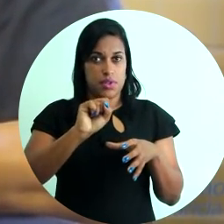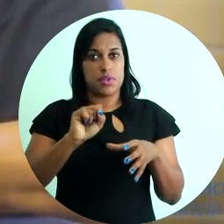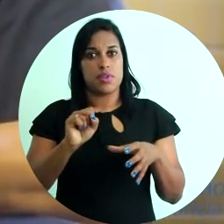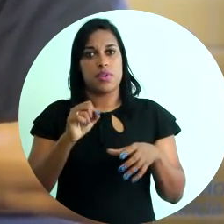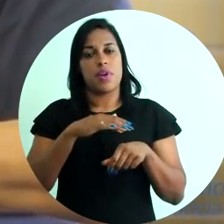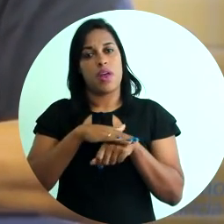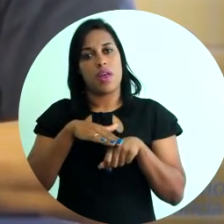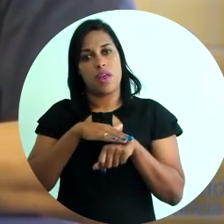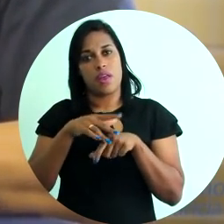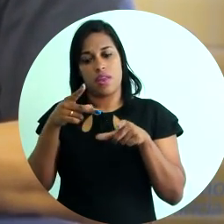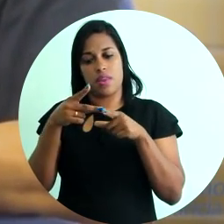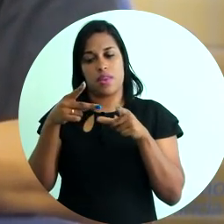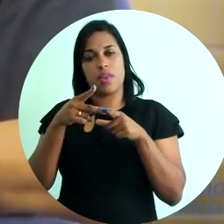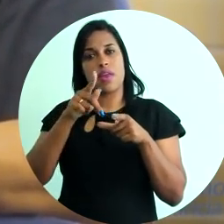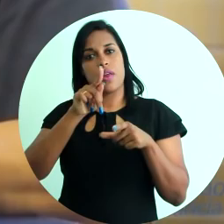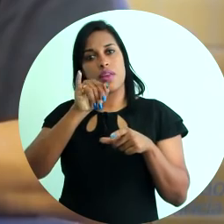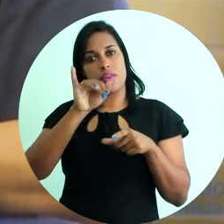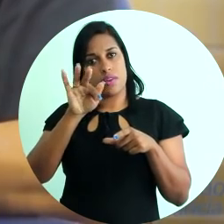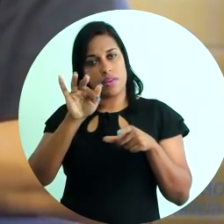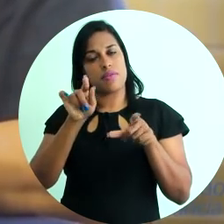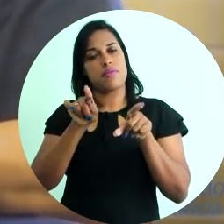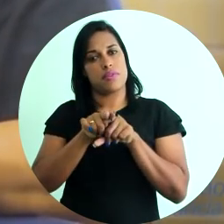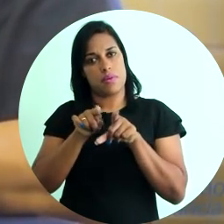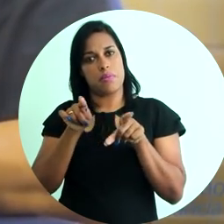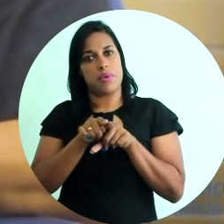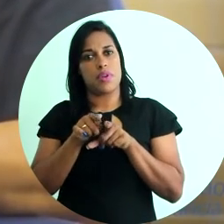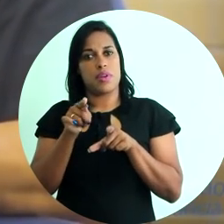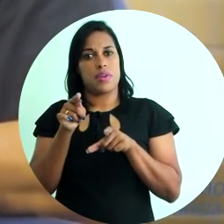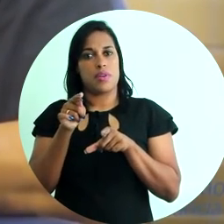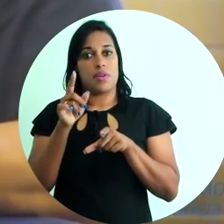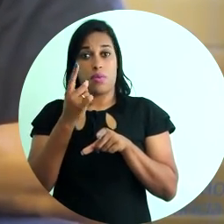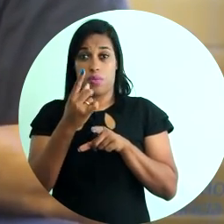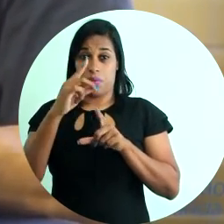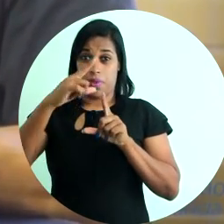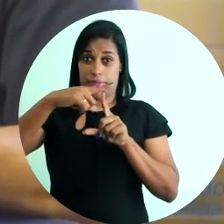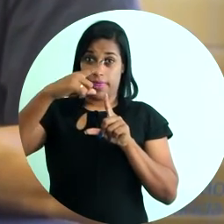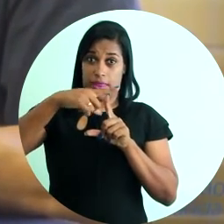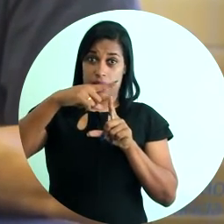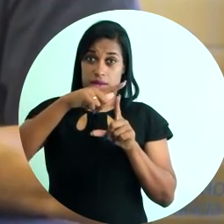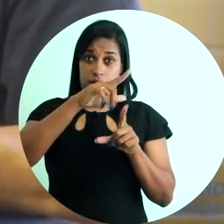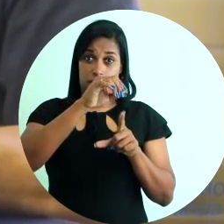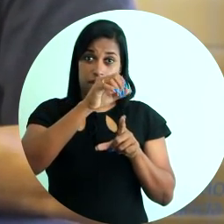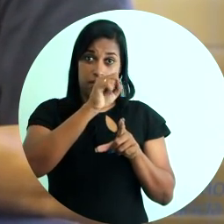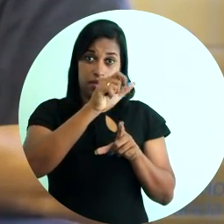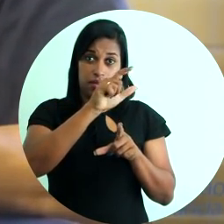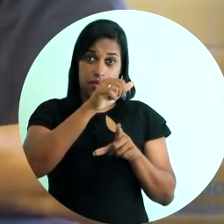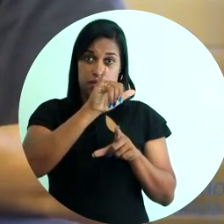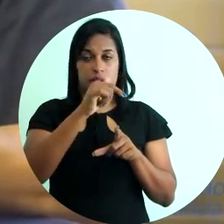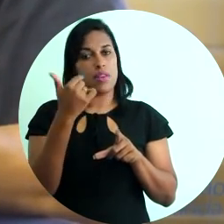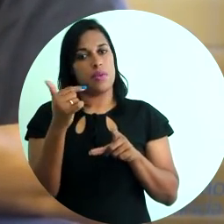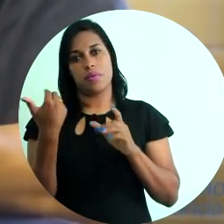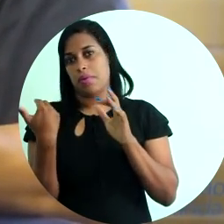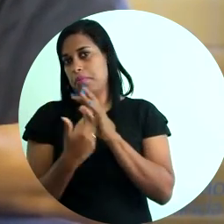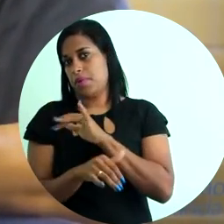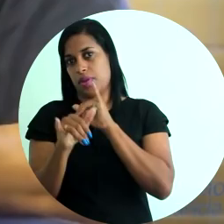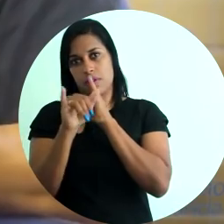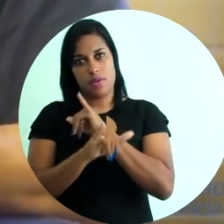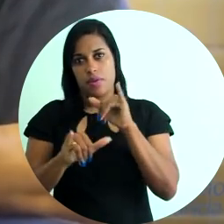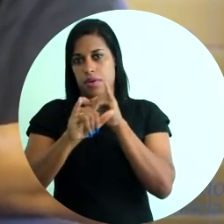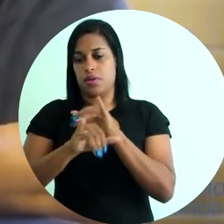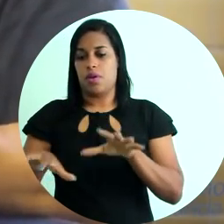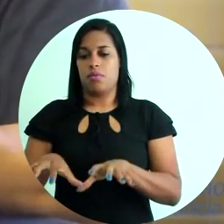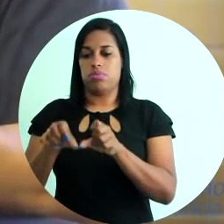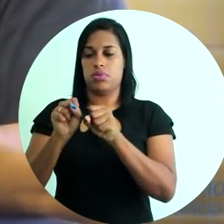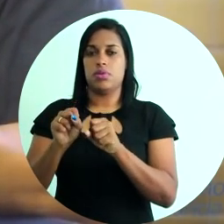só comentar que os arquivos GIF suportam um tipo de compressão lossless, ou seja, não há perda de informação quando você salva